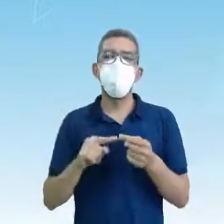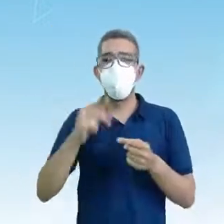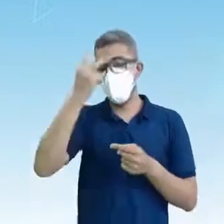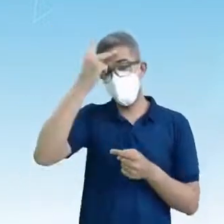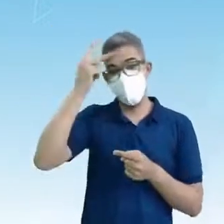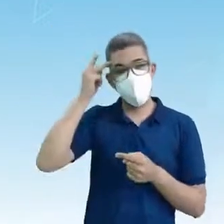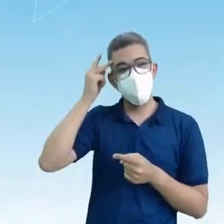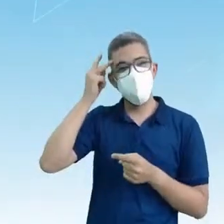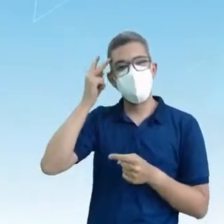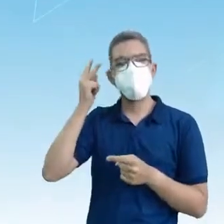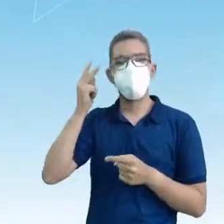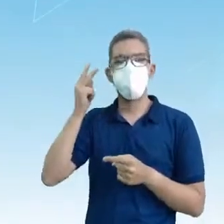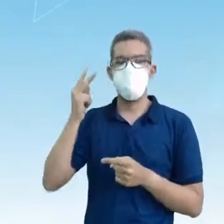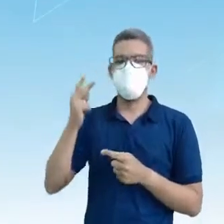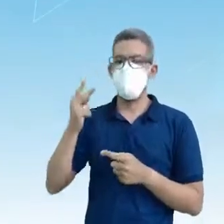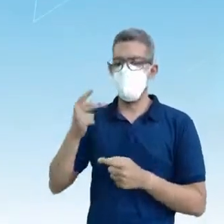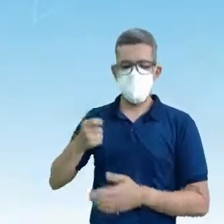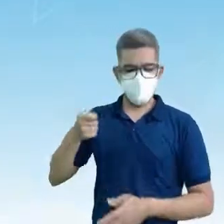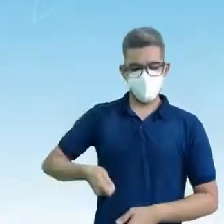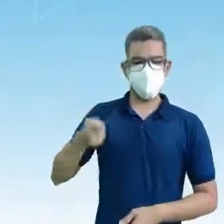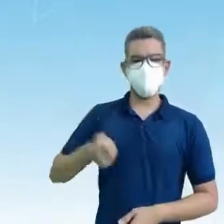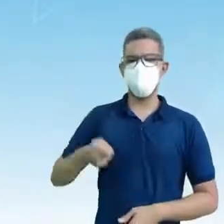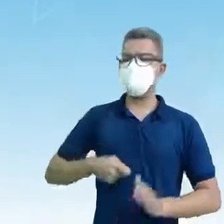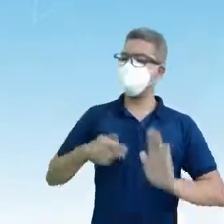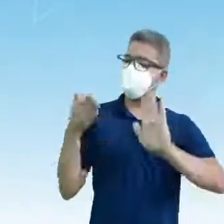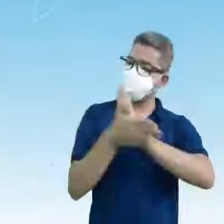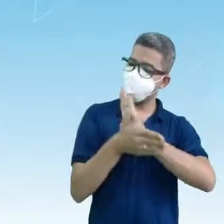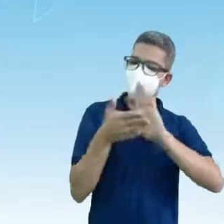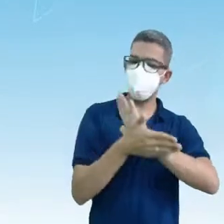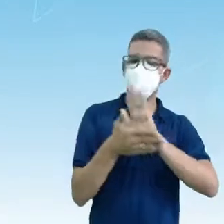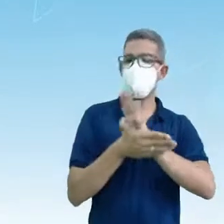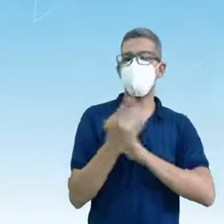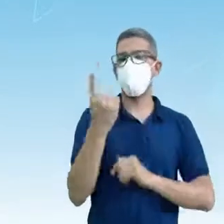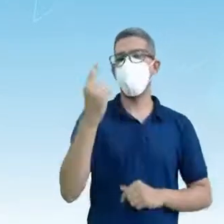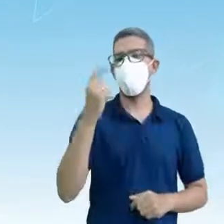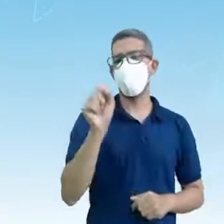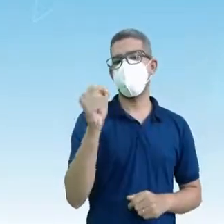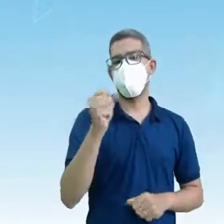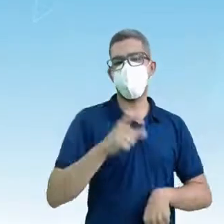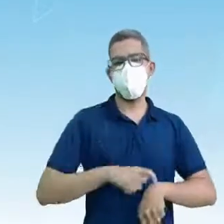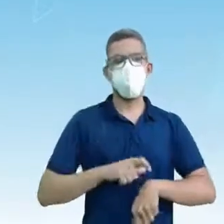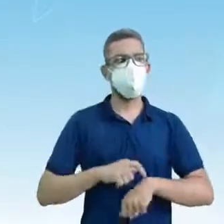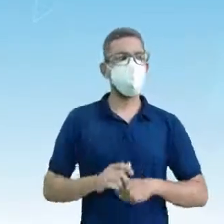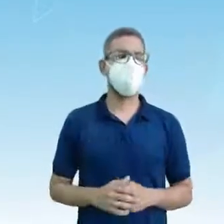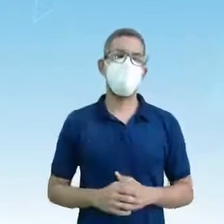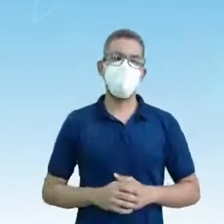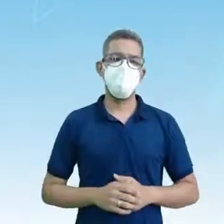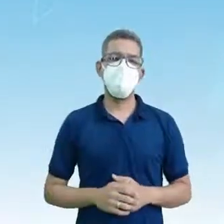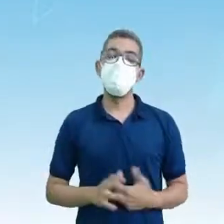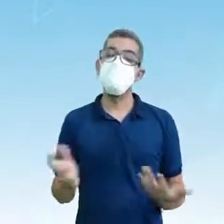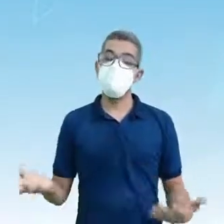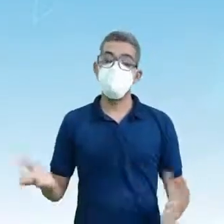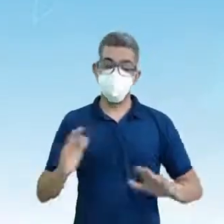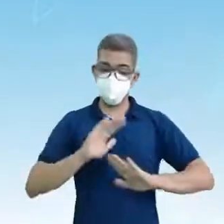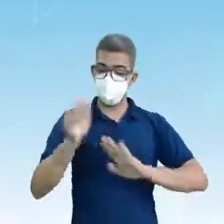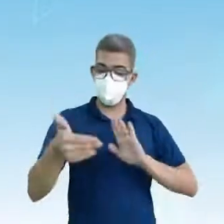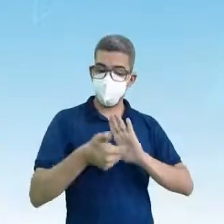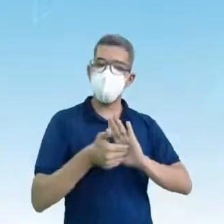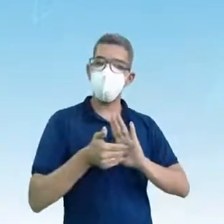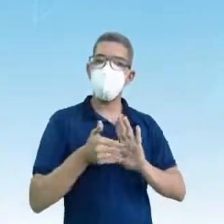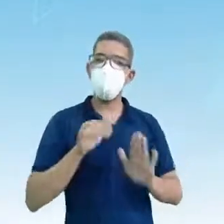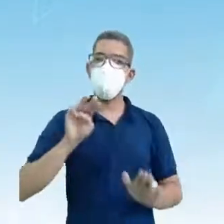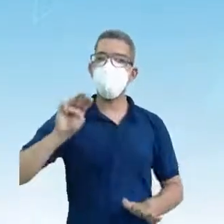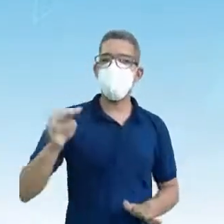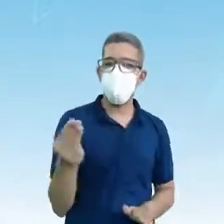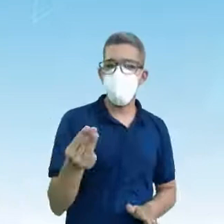pessoa forçada a fugir a cada segundo. E é claro que desse total de milhões foram